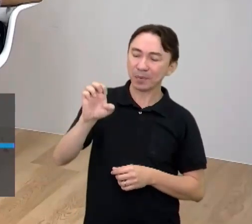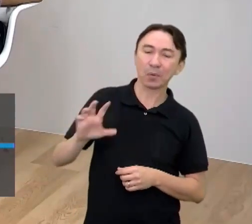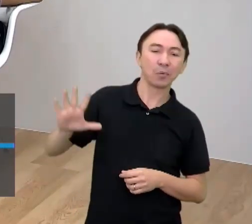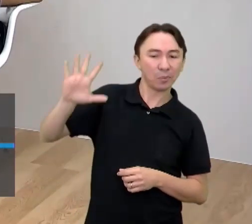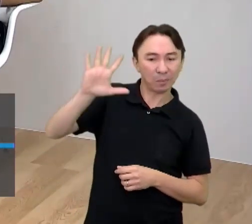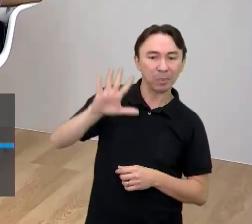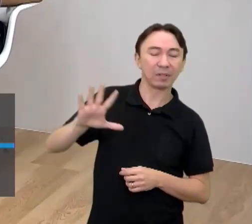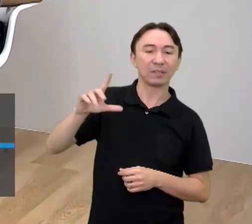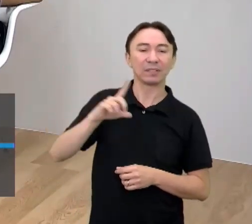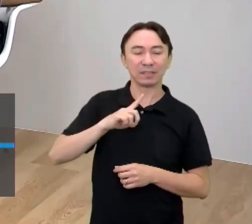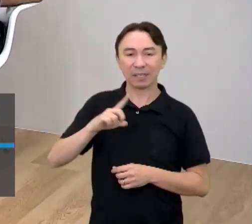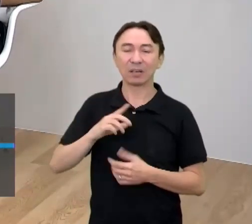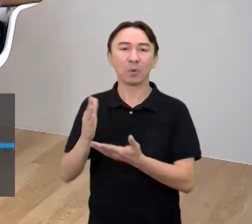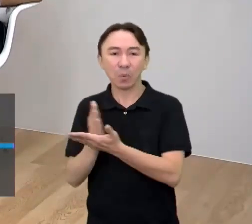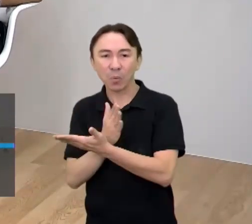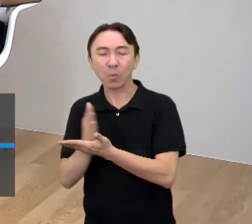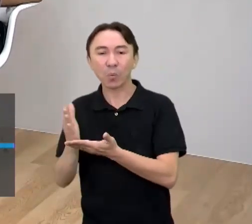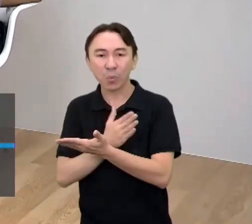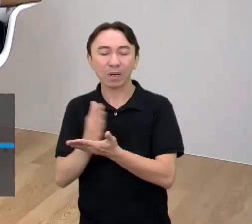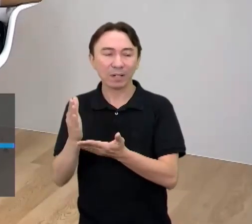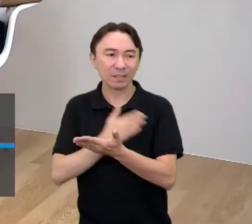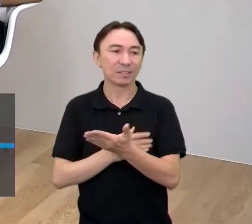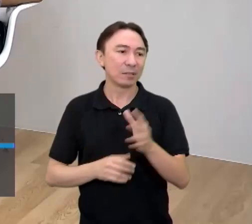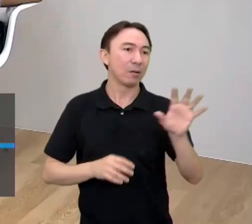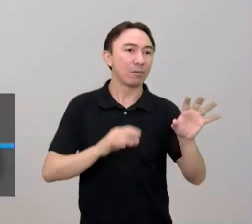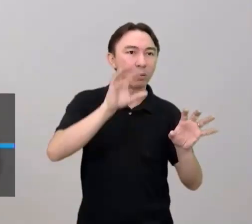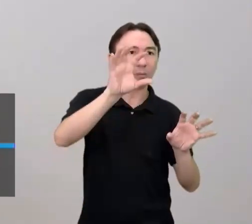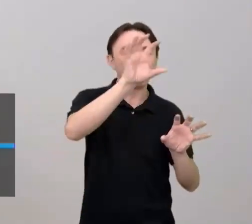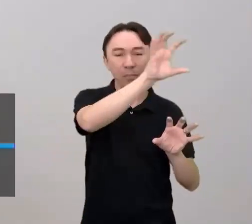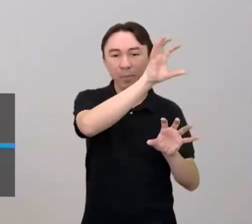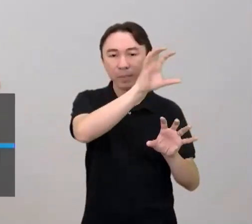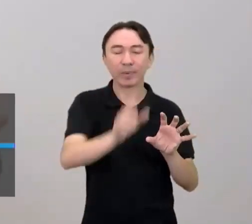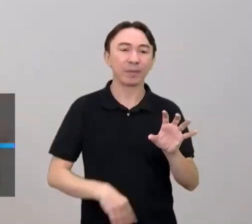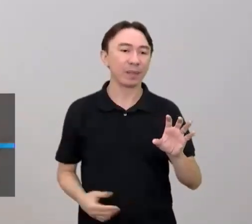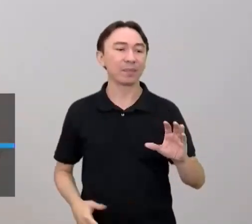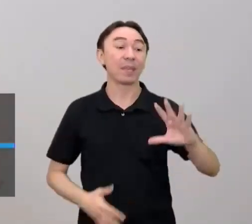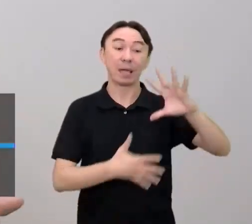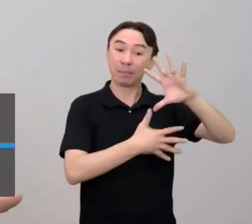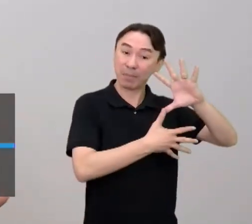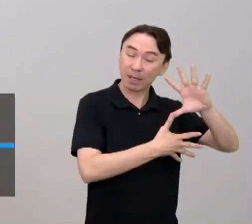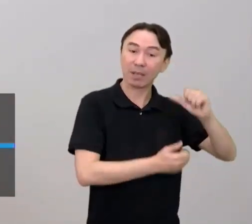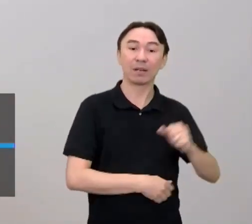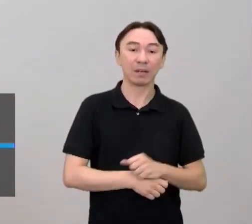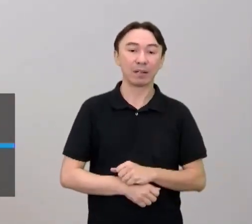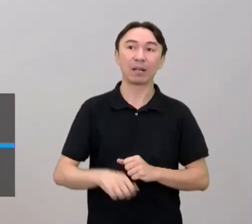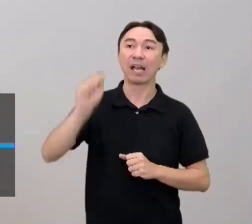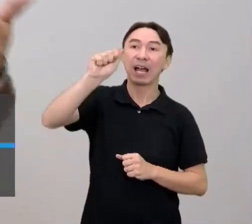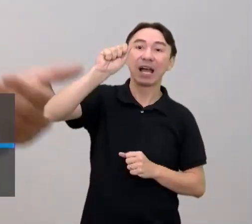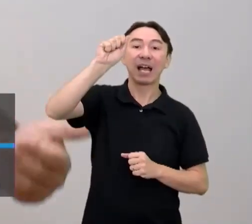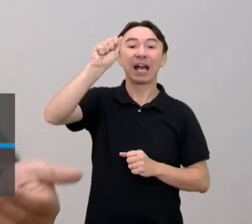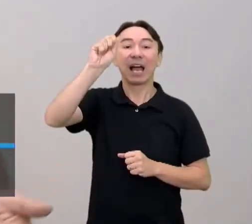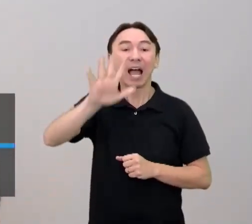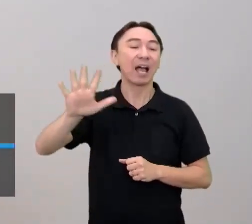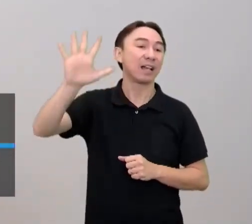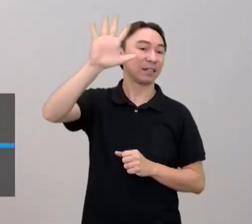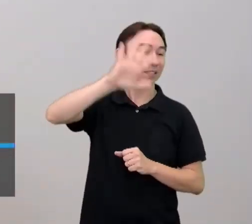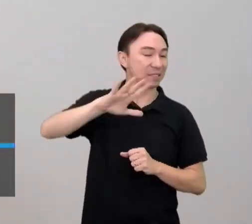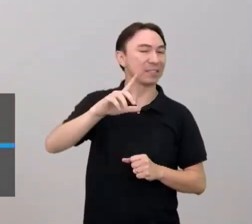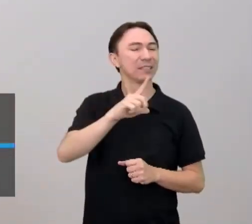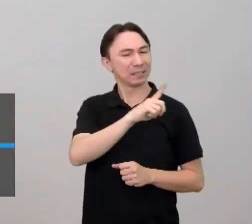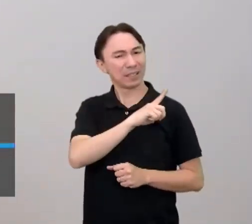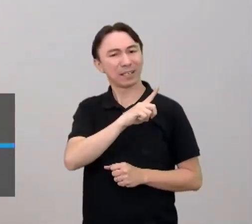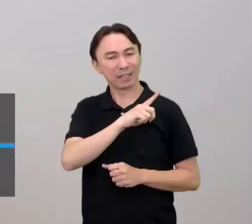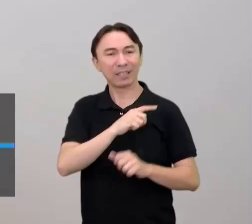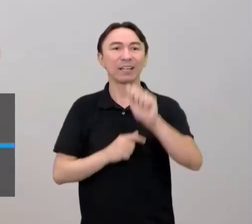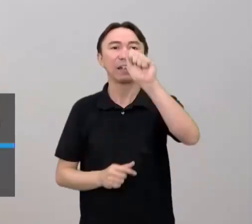na América, na África, na Ásia. A gente tem, desde as grandes navegações, o início do processo de